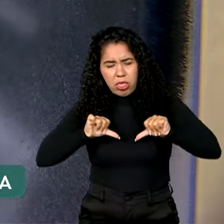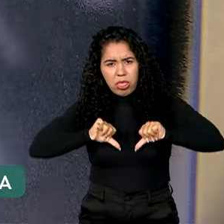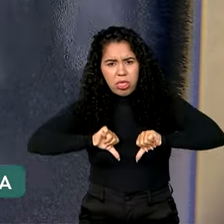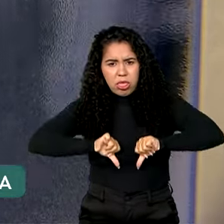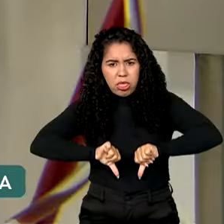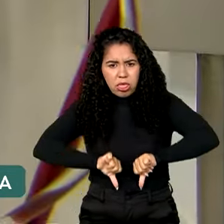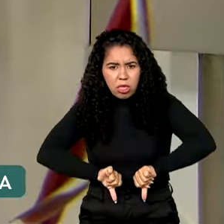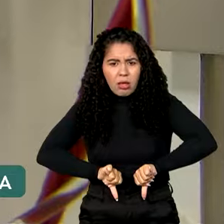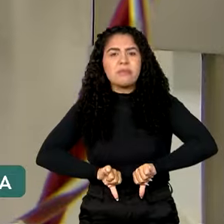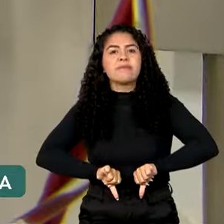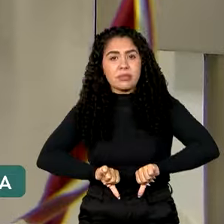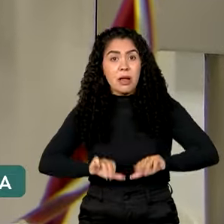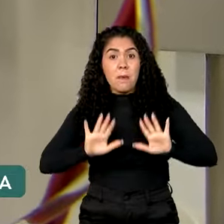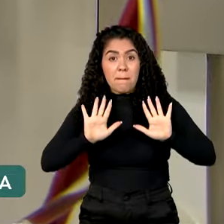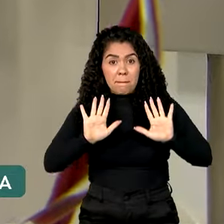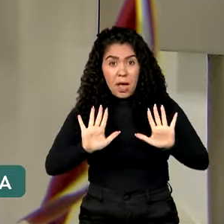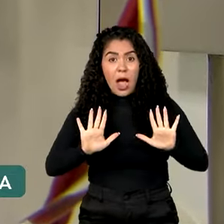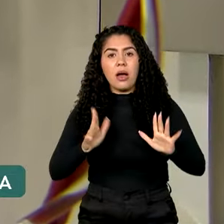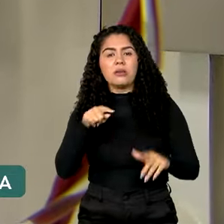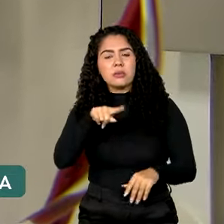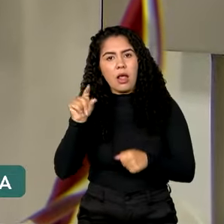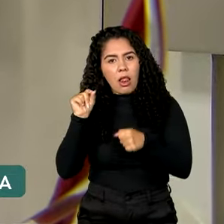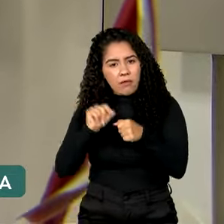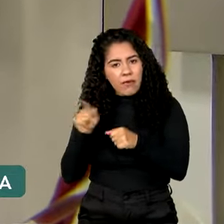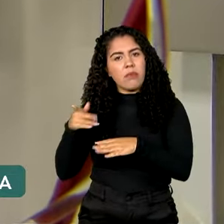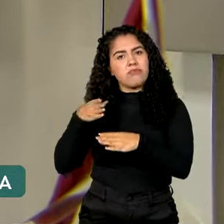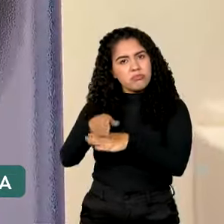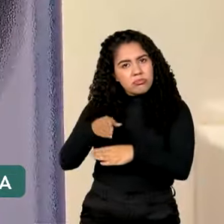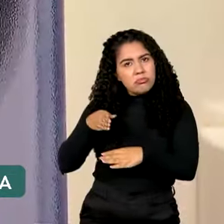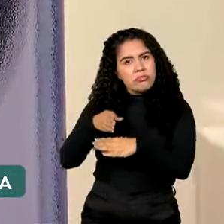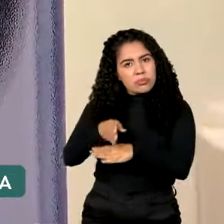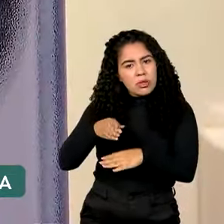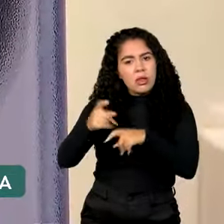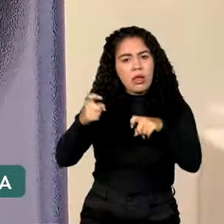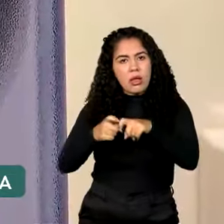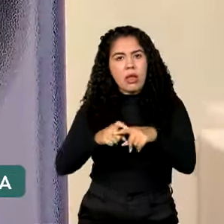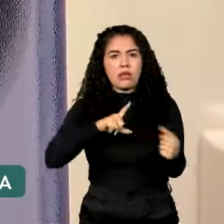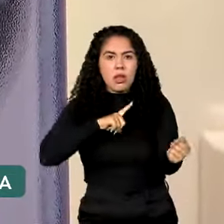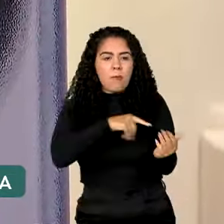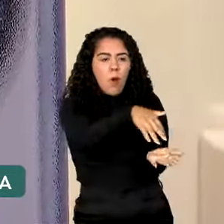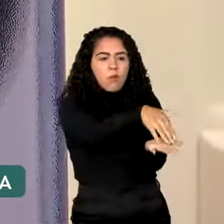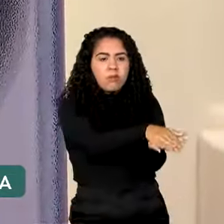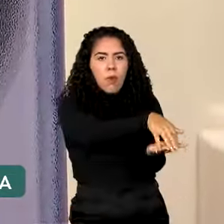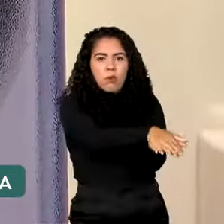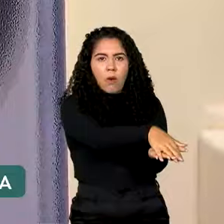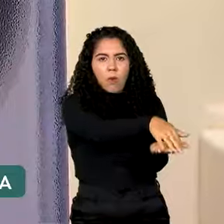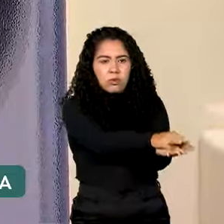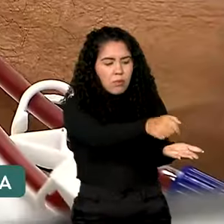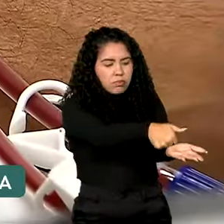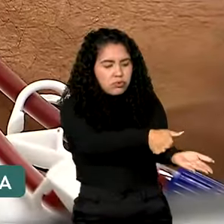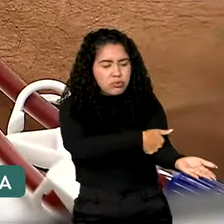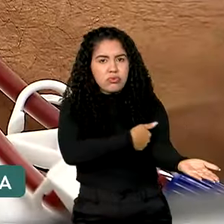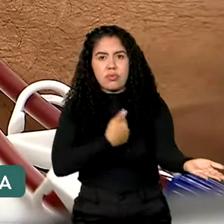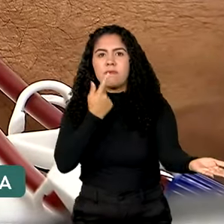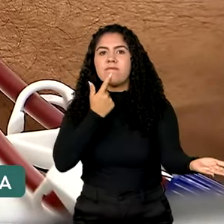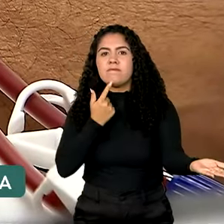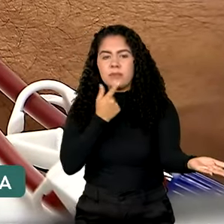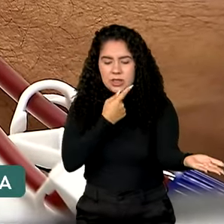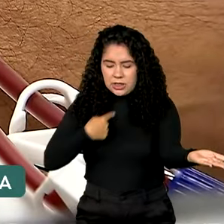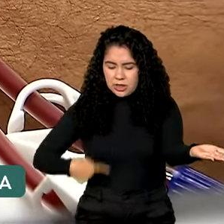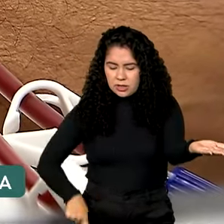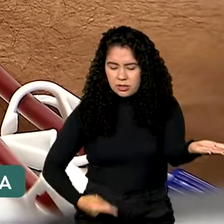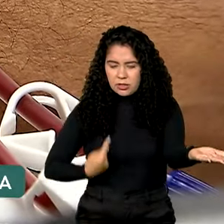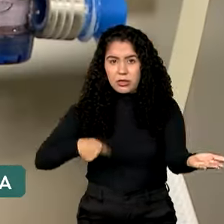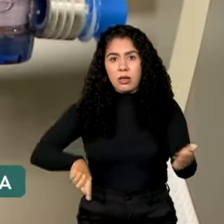renal crônica. Atualmente, faz acompanhamento e hemodiálise 3 vezes por semana pelo Sistema Único